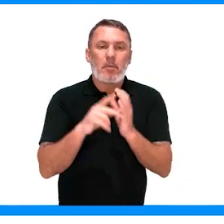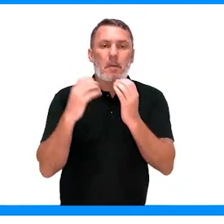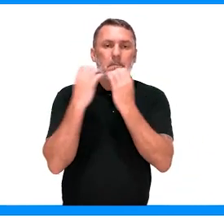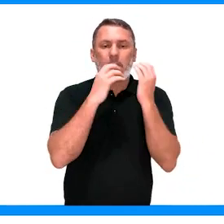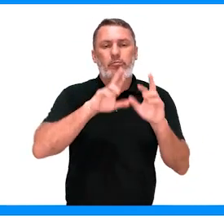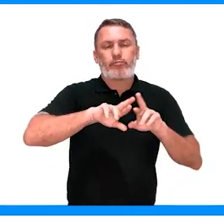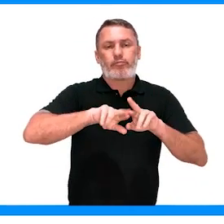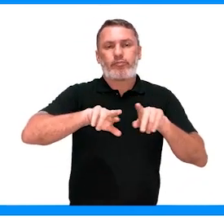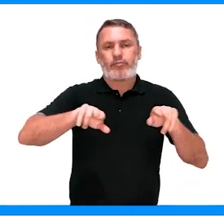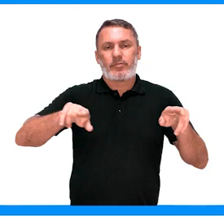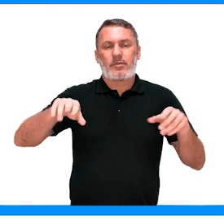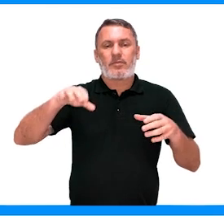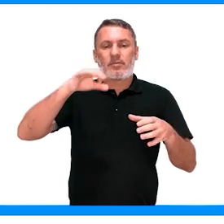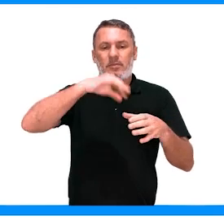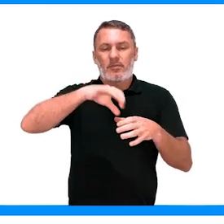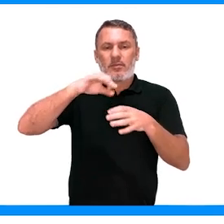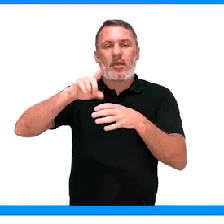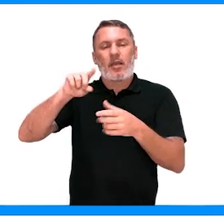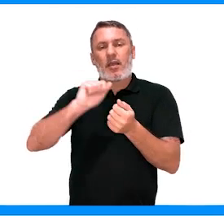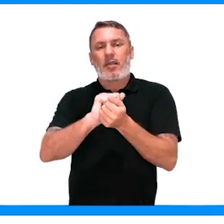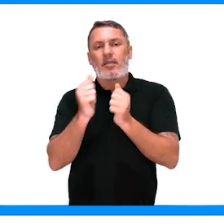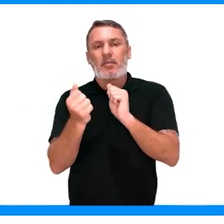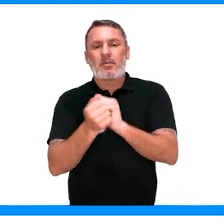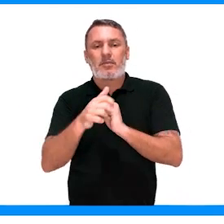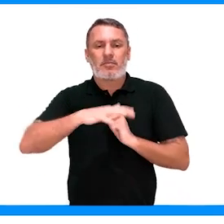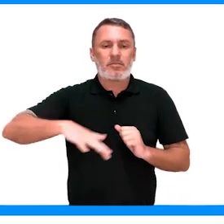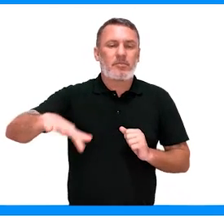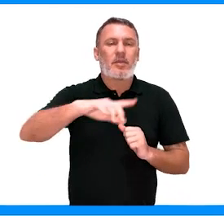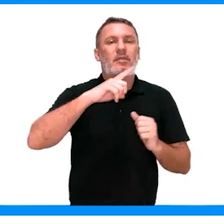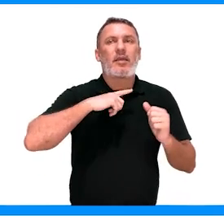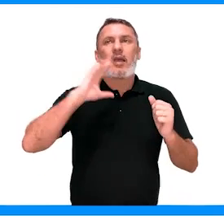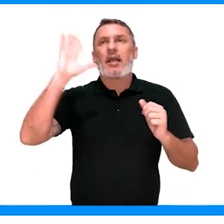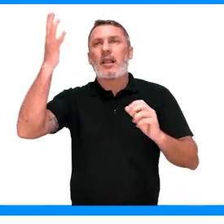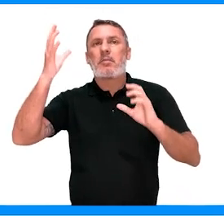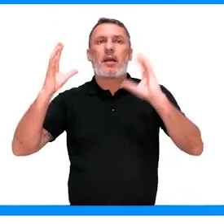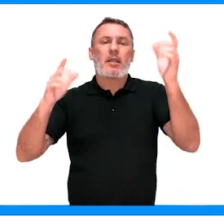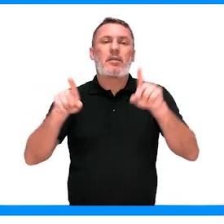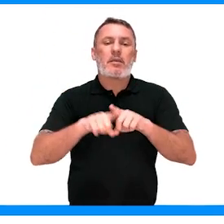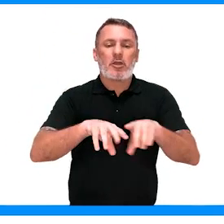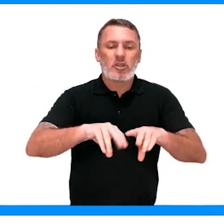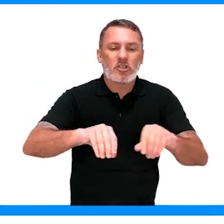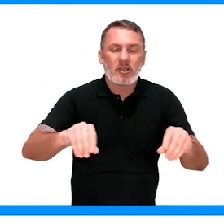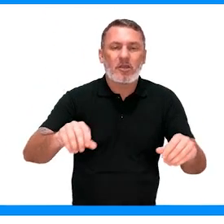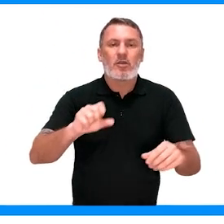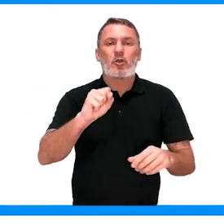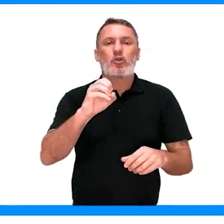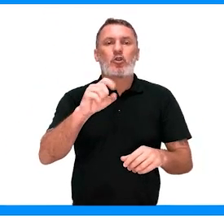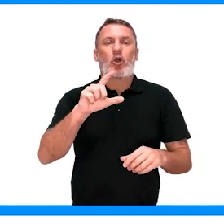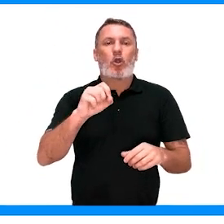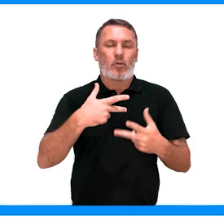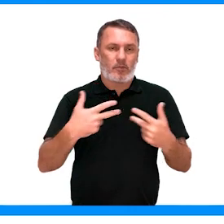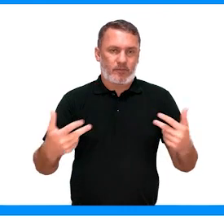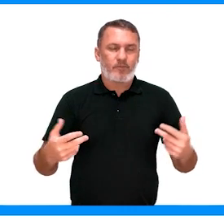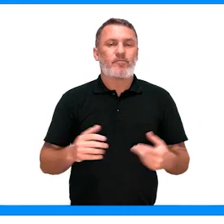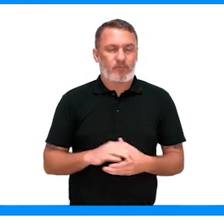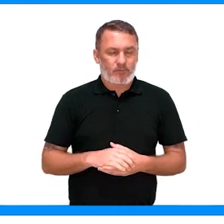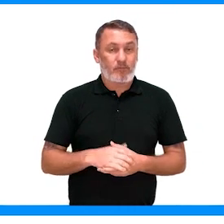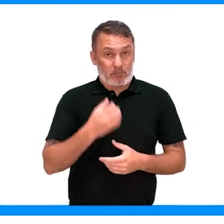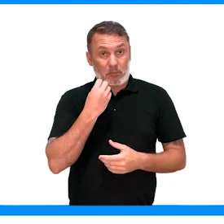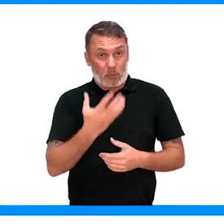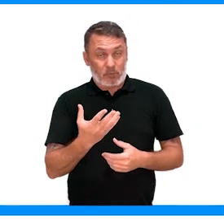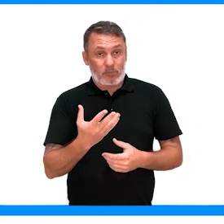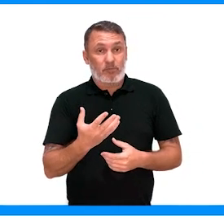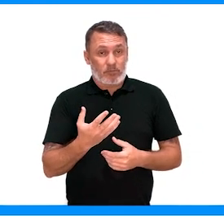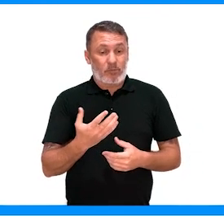produziram espécies de milho que eram adaptáveis aos diversos climas e solos. Bien,